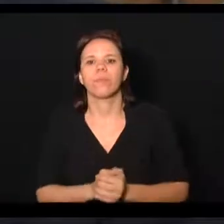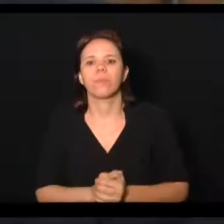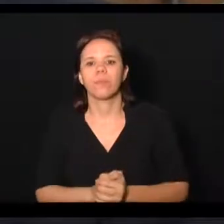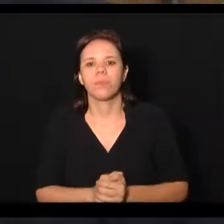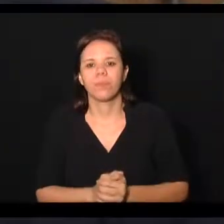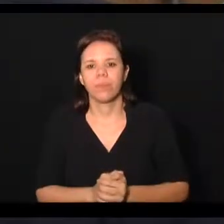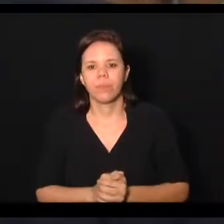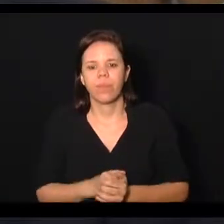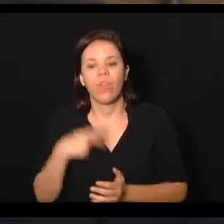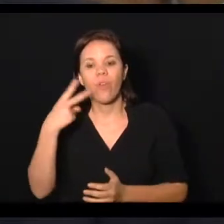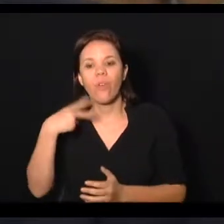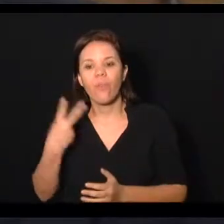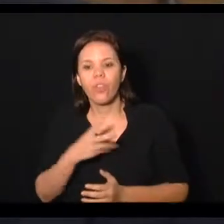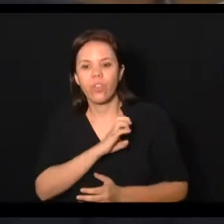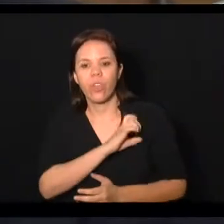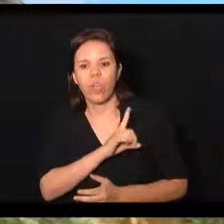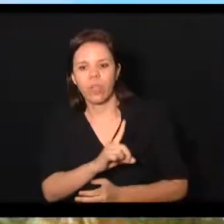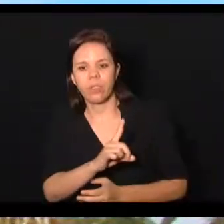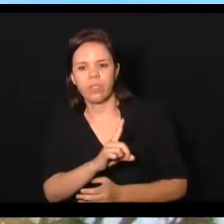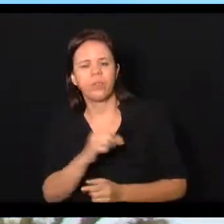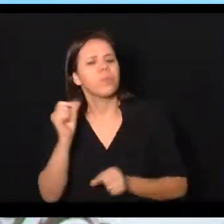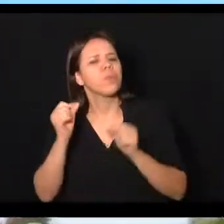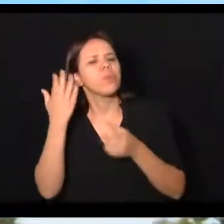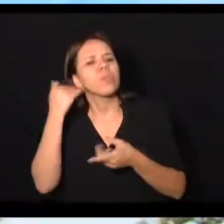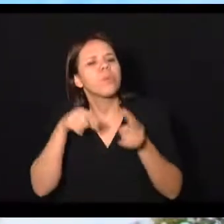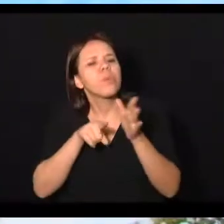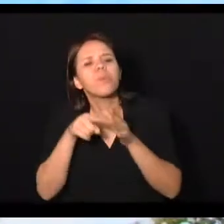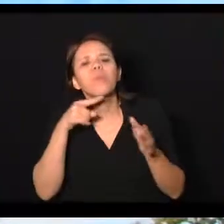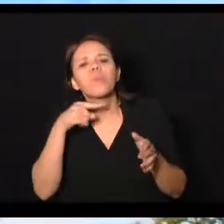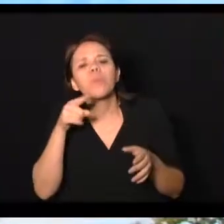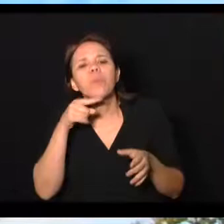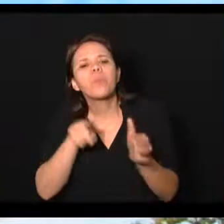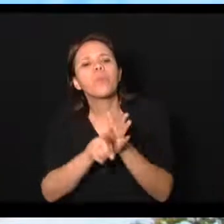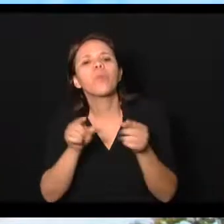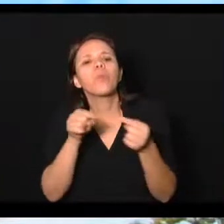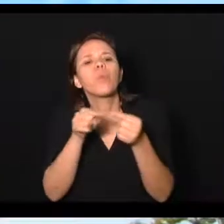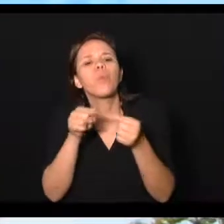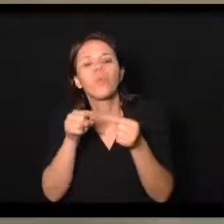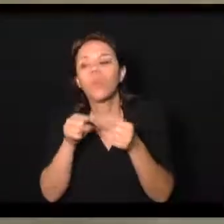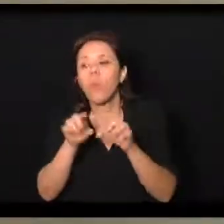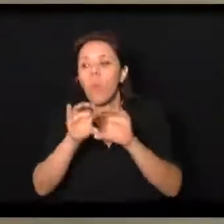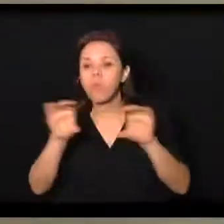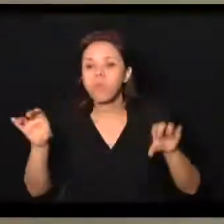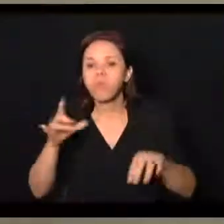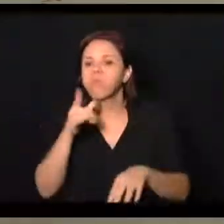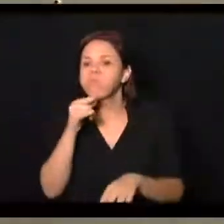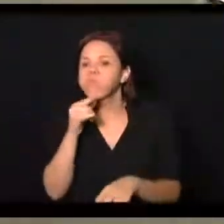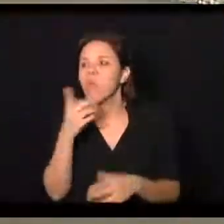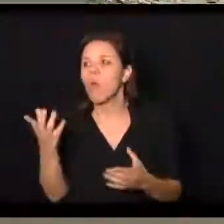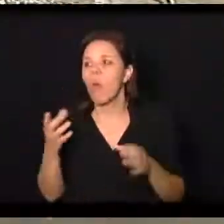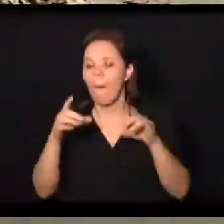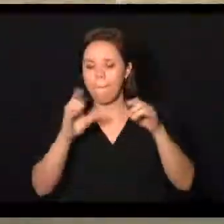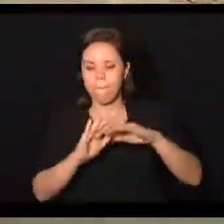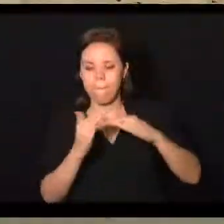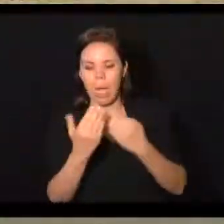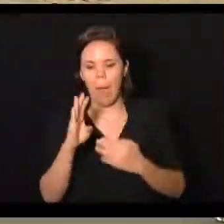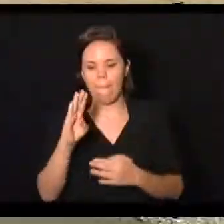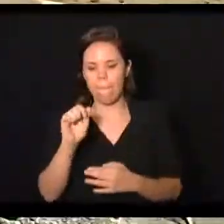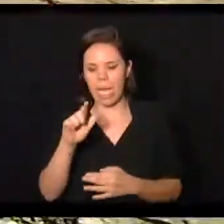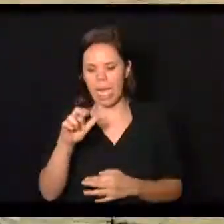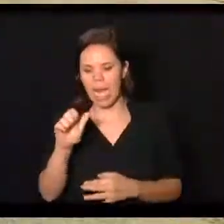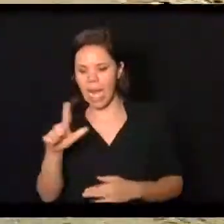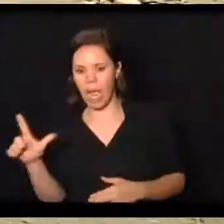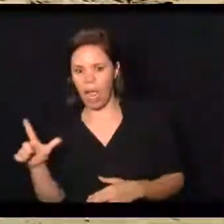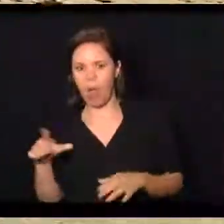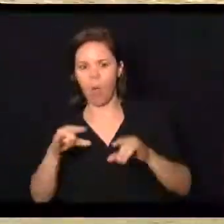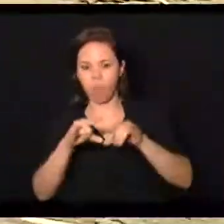E vereador Edson Ribeiro questiona executivo sobre a ligação de água encanada no bairro Bananal e a rede de esgoto